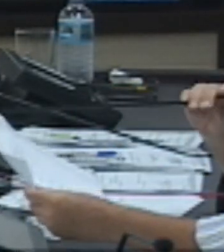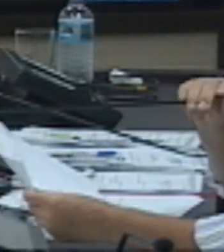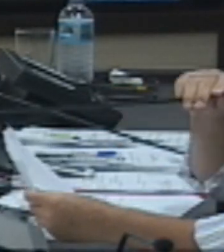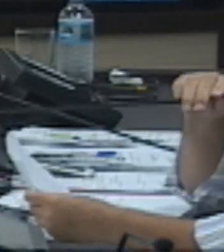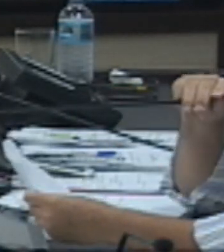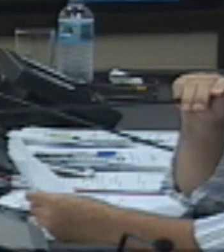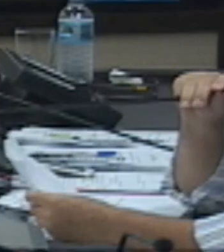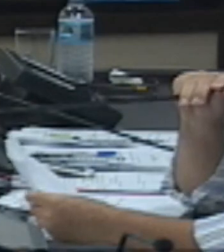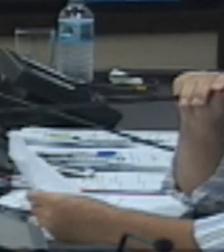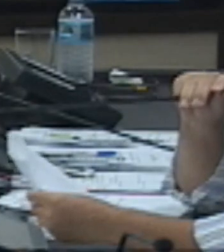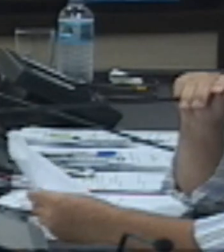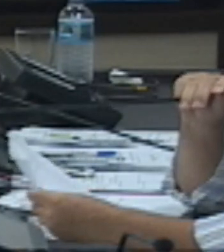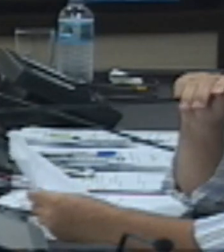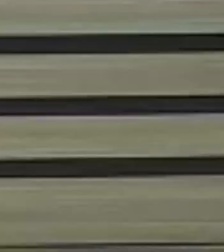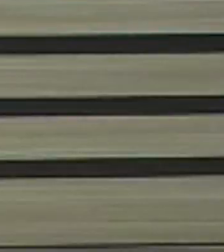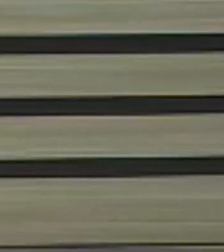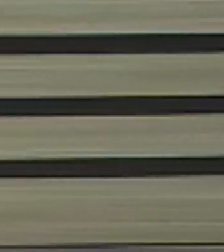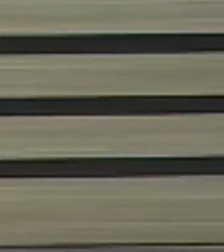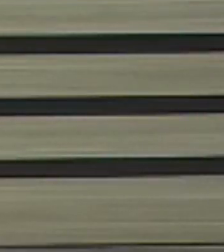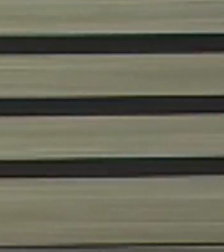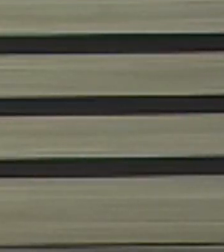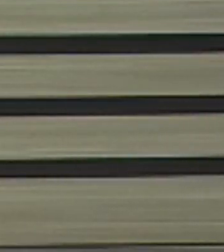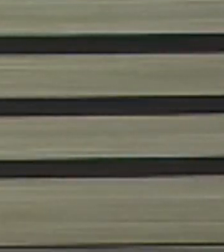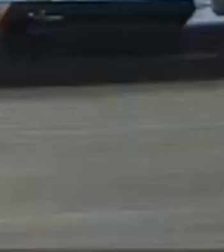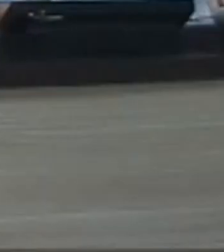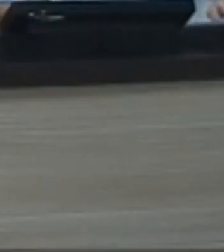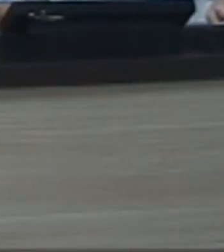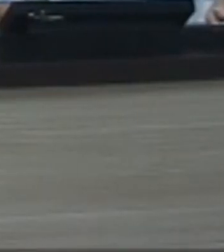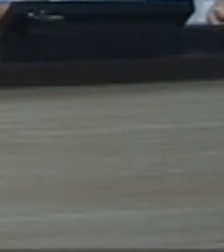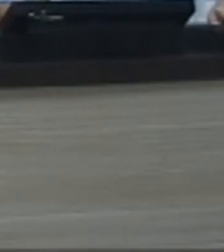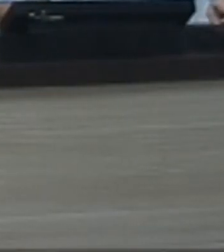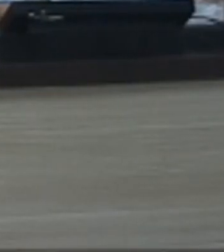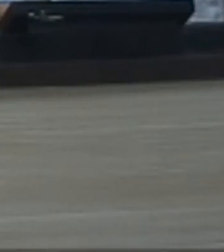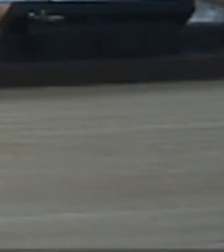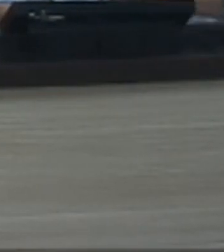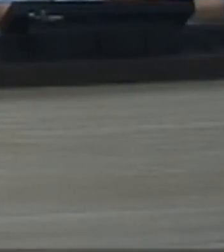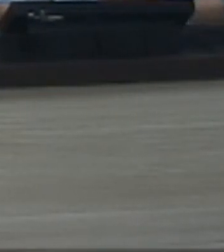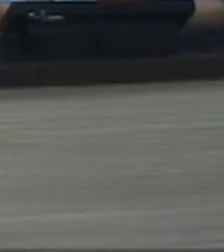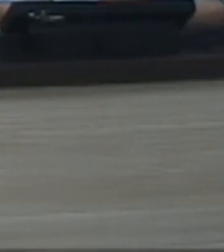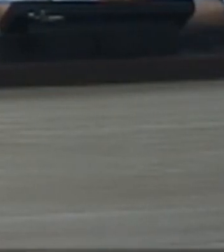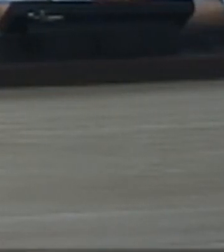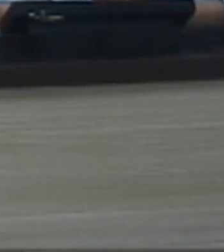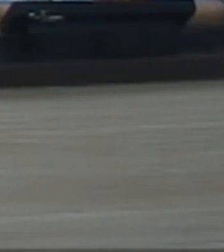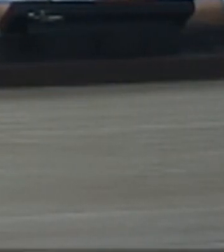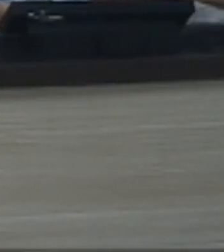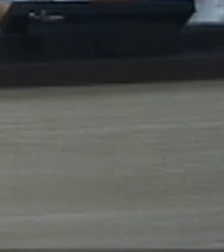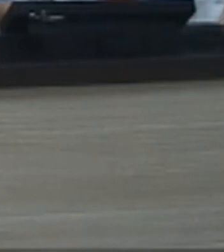Dispenso, presidente. Marcelo. Dispenso. Anderson. Marcelo.